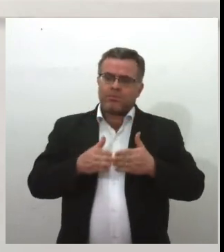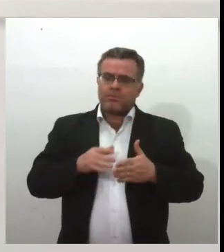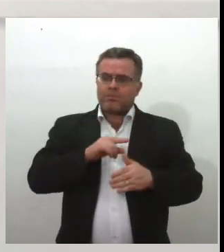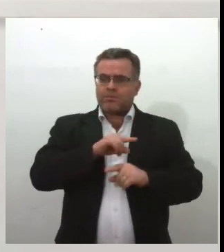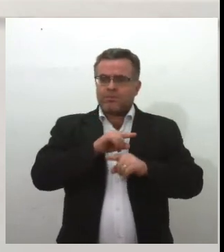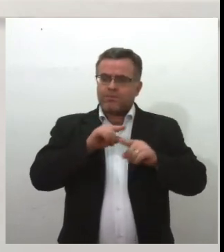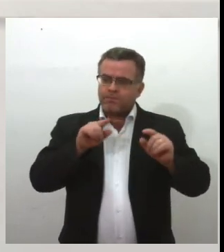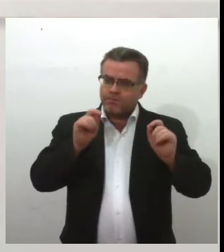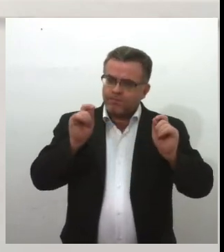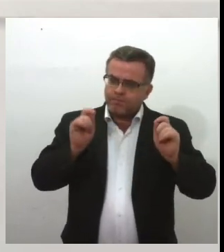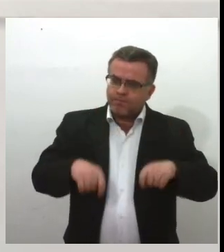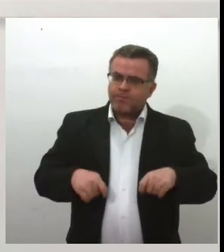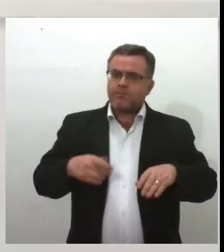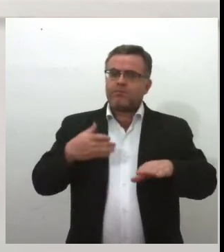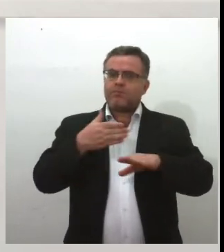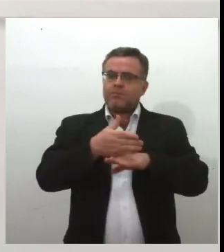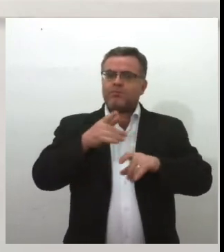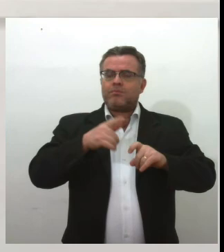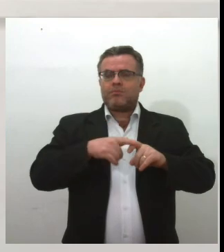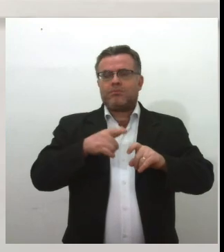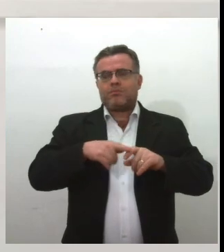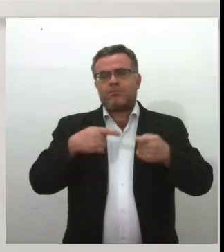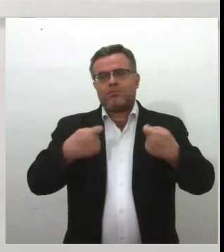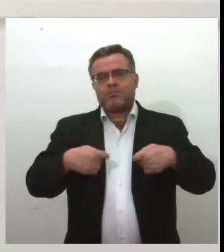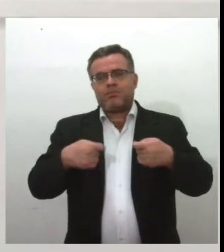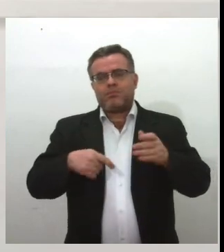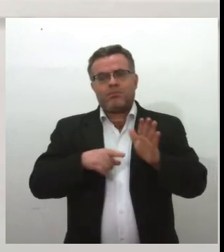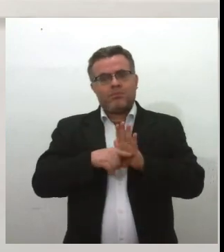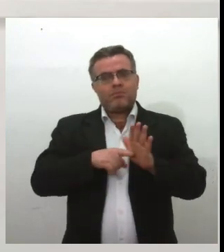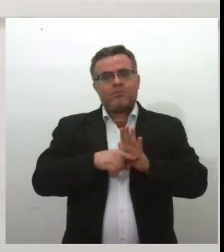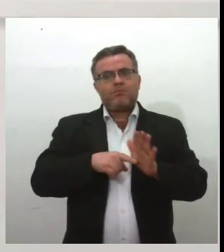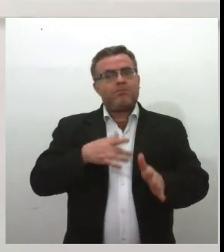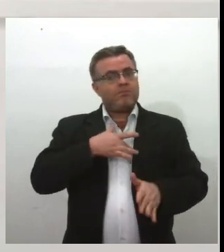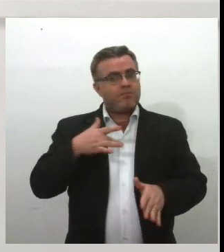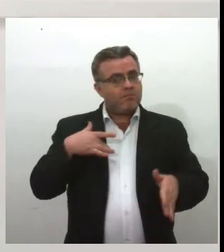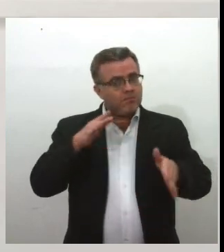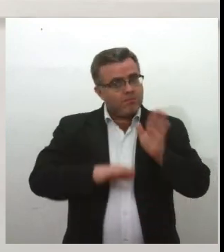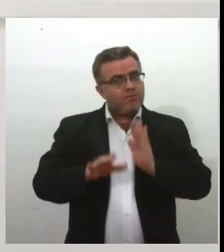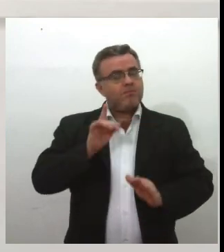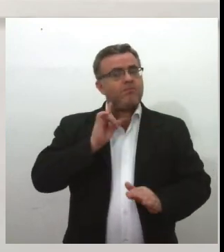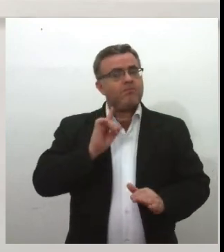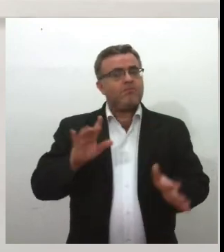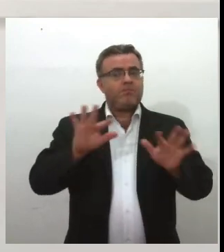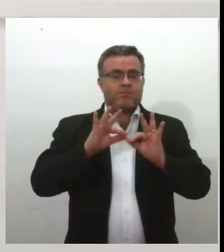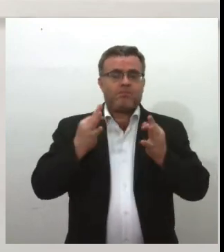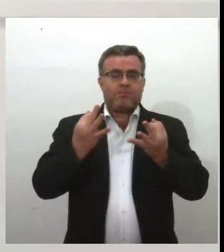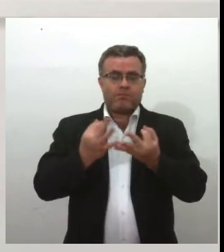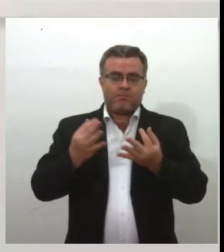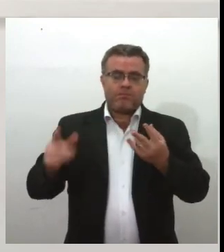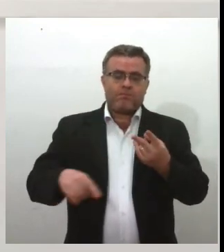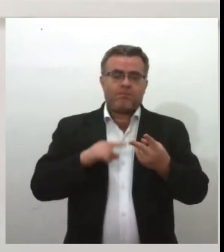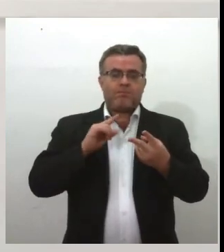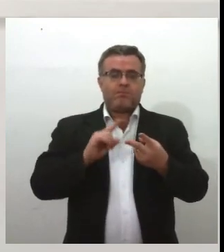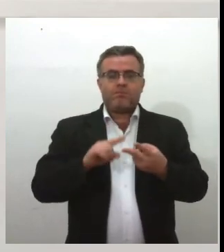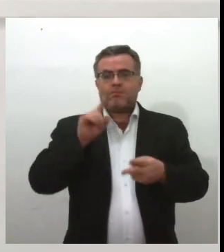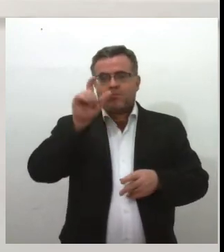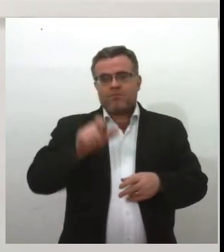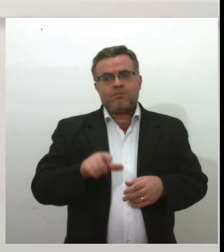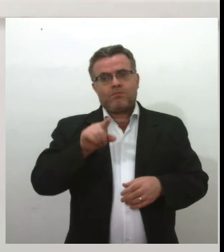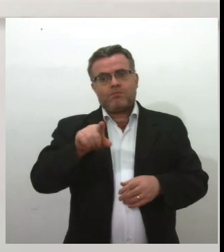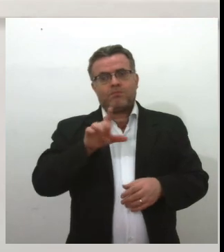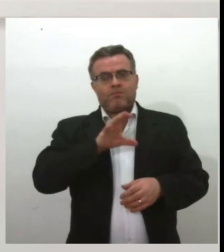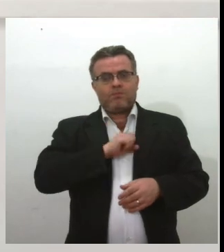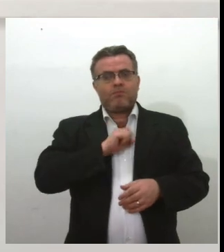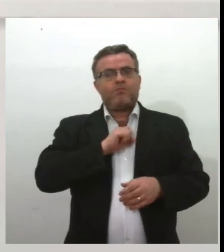é, seja do tipo que cuida da sua saúde, sua família, e você mesmo, assim, tem